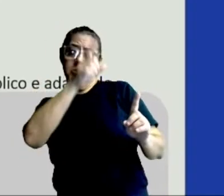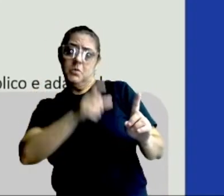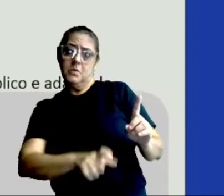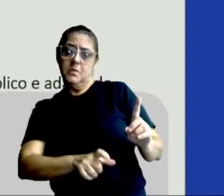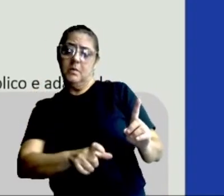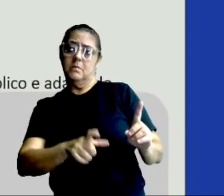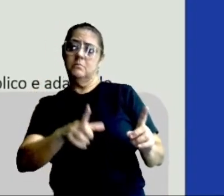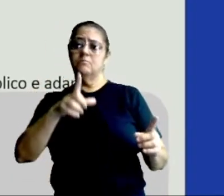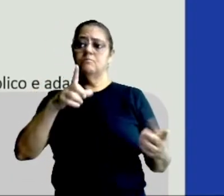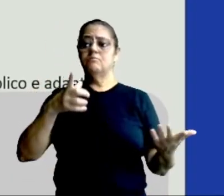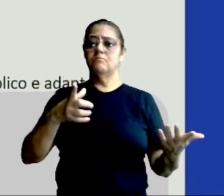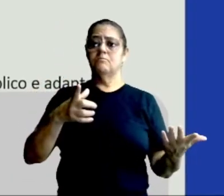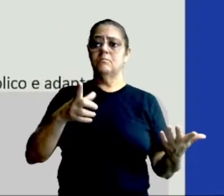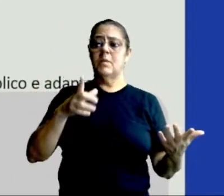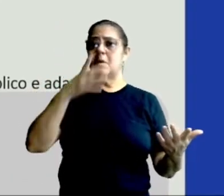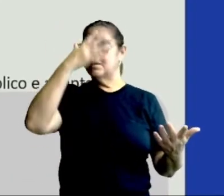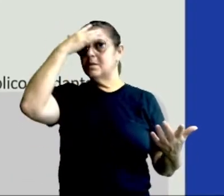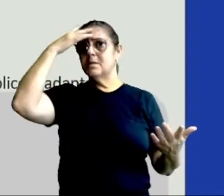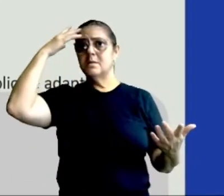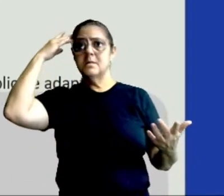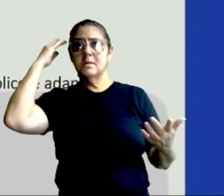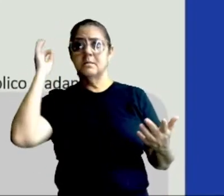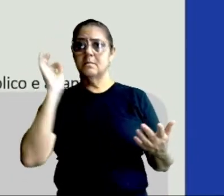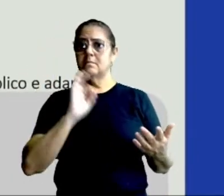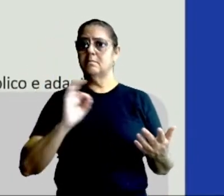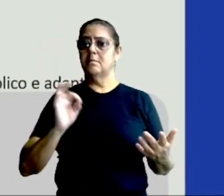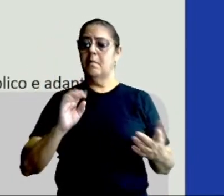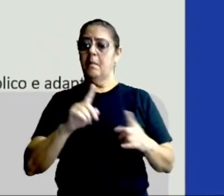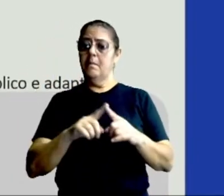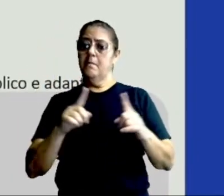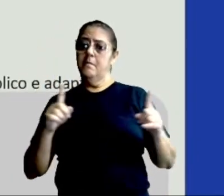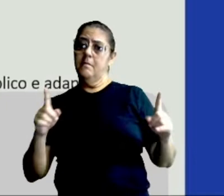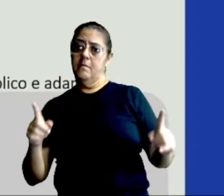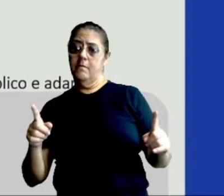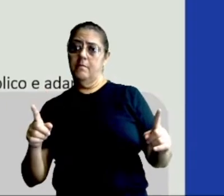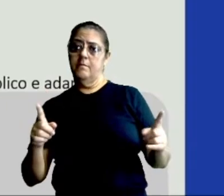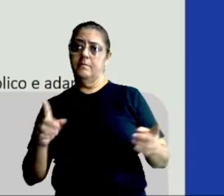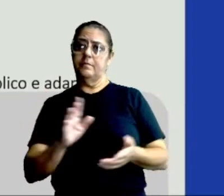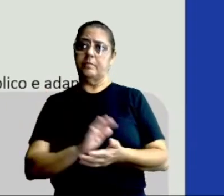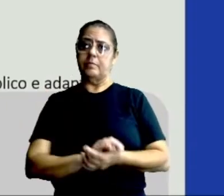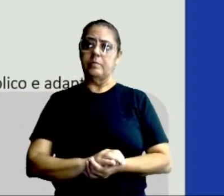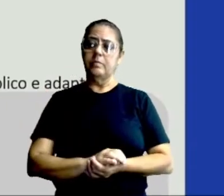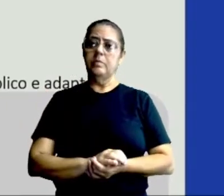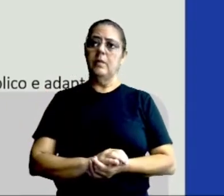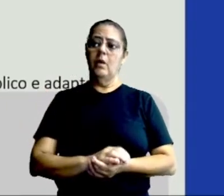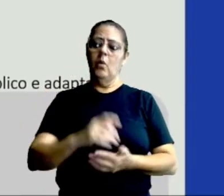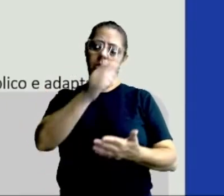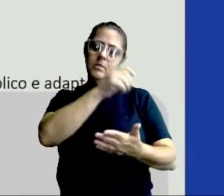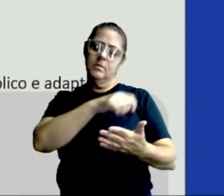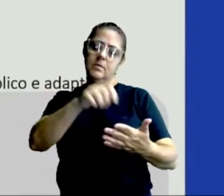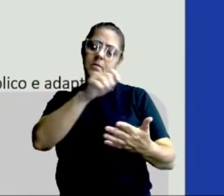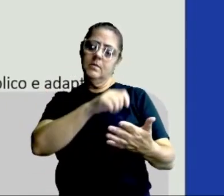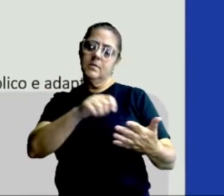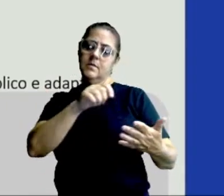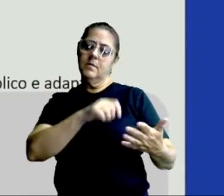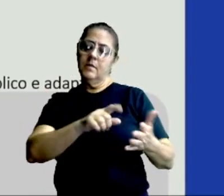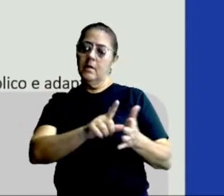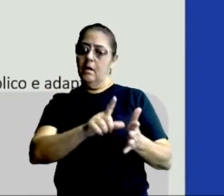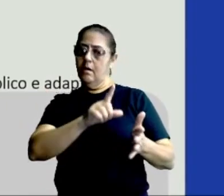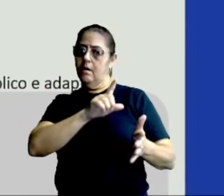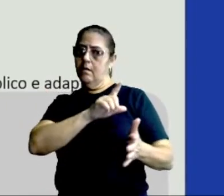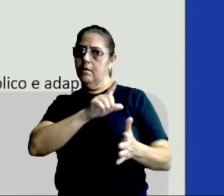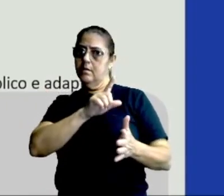nesse não pode esquecer de colocar esse travessão mas quando você está escrevendo o seu texto